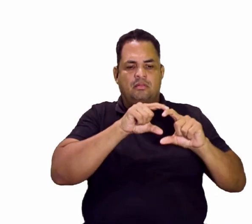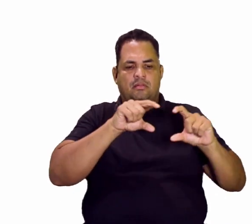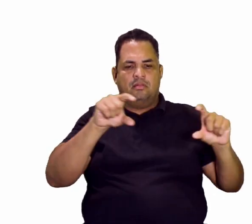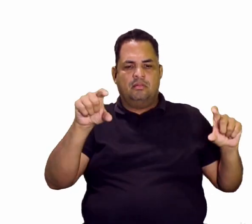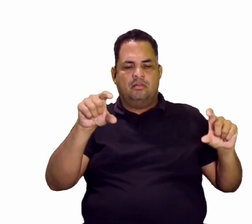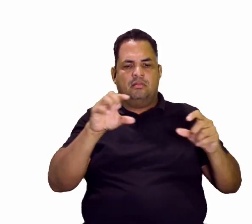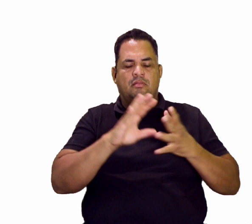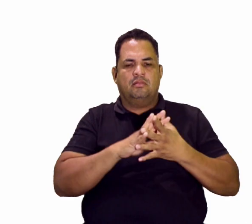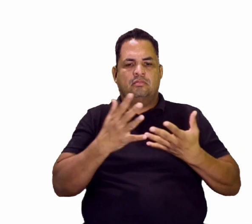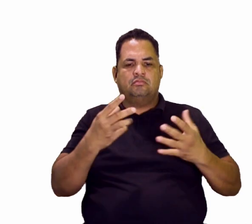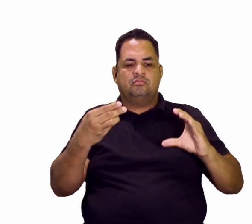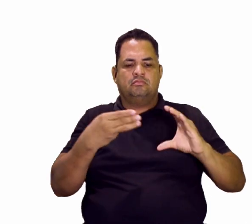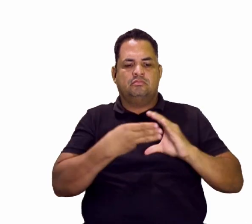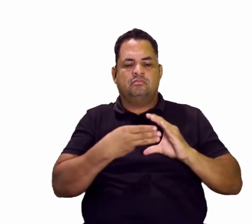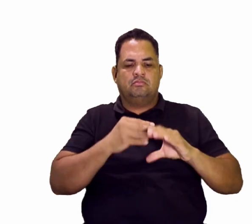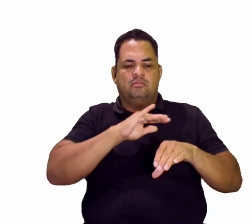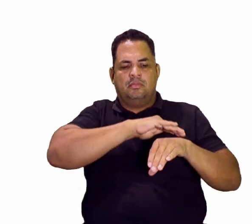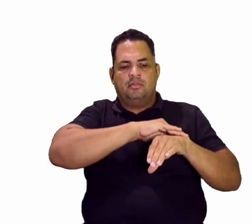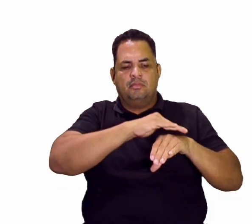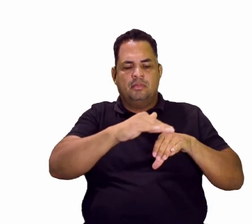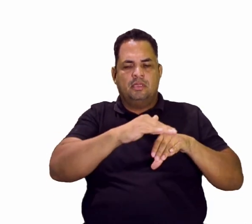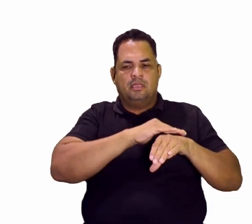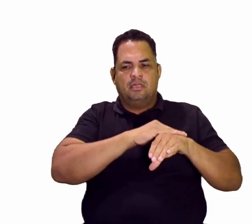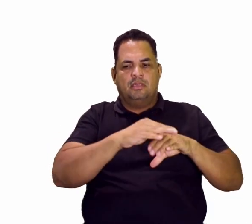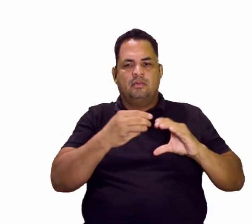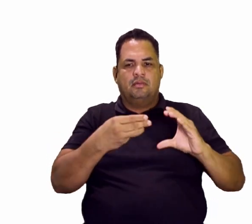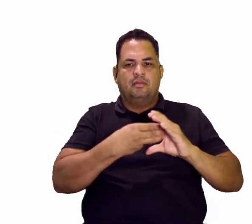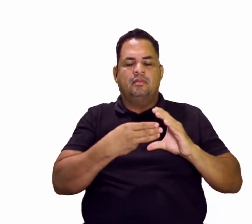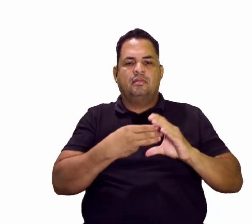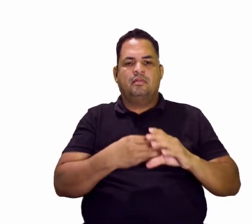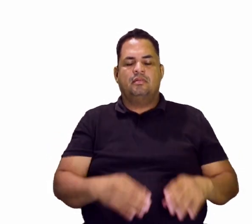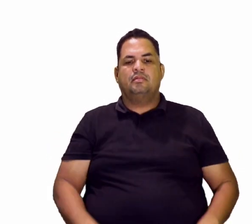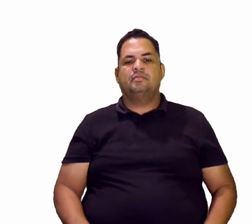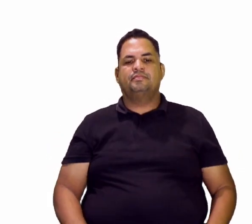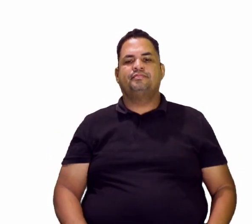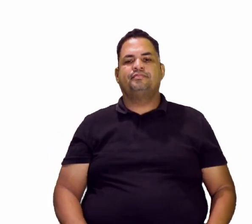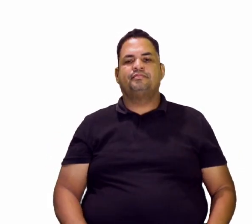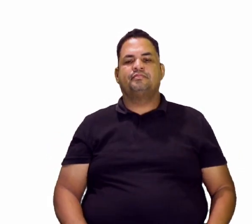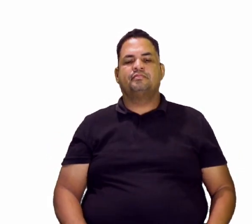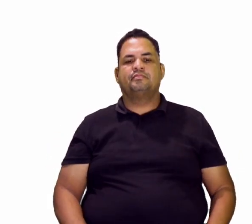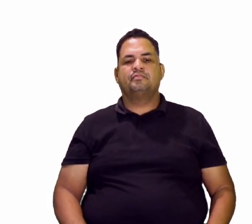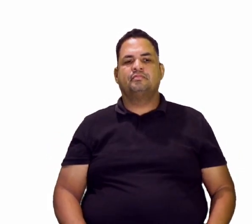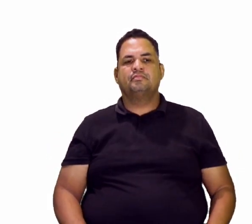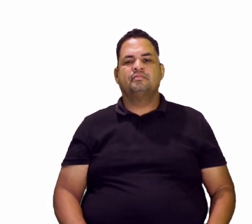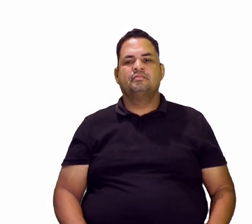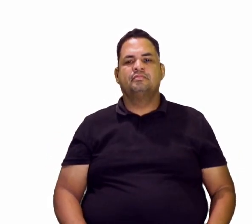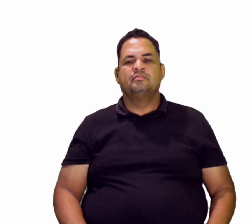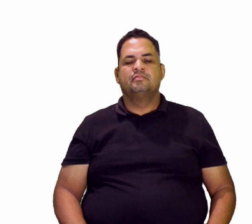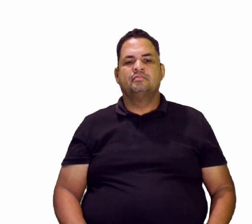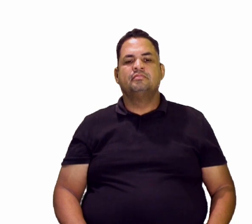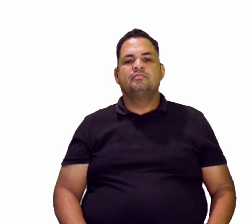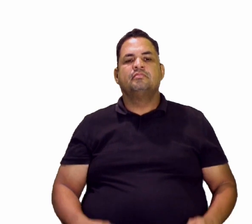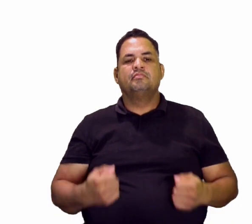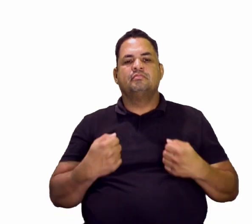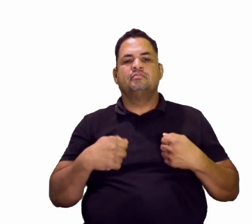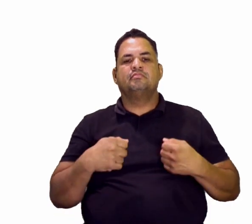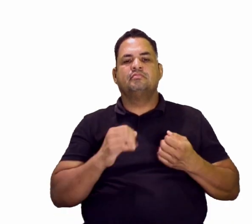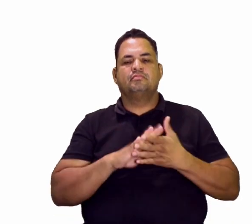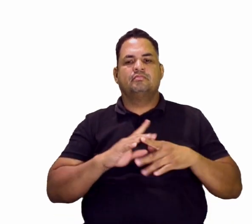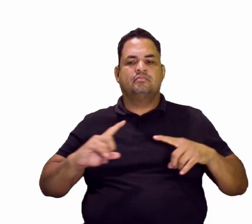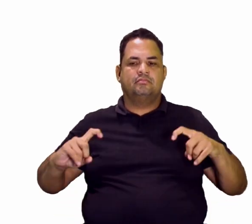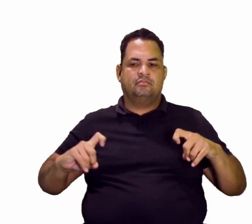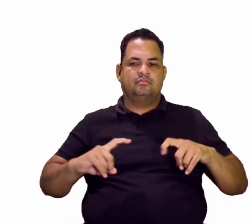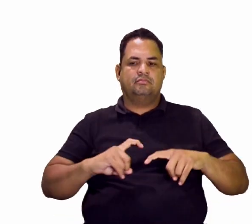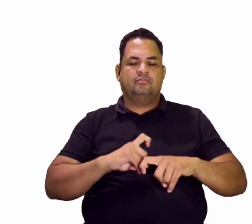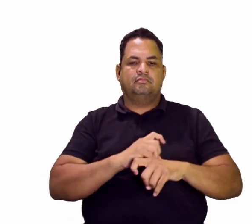membrana da célula ou na parede celular da bactéria, na parede da bactéria mesmo, porque só pode ser bactérias,